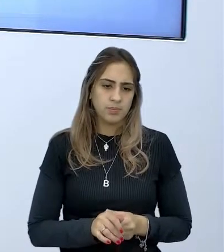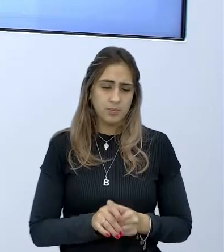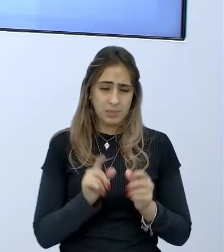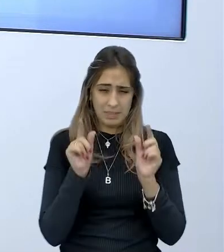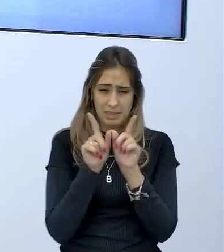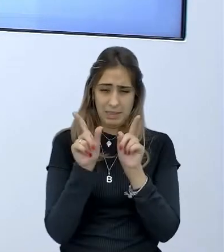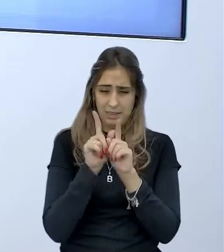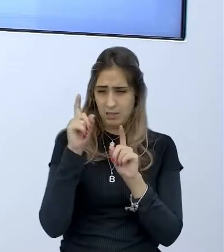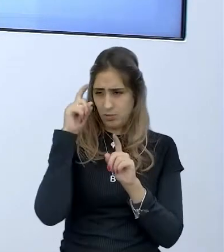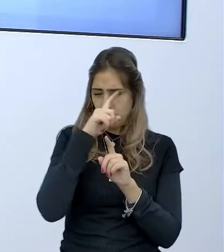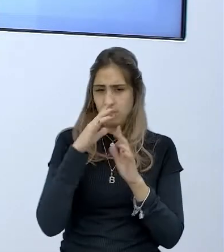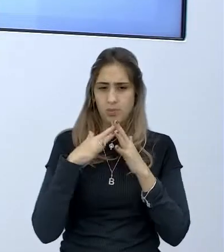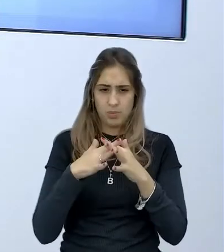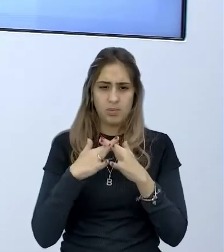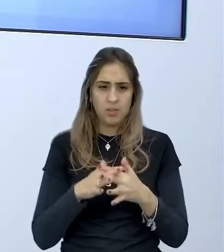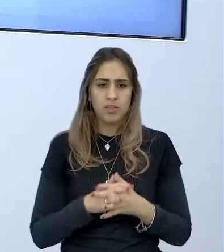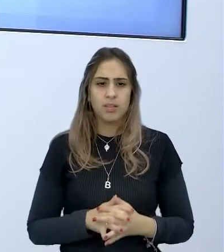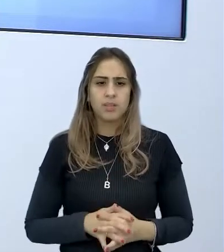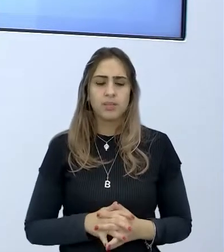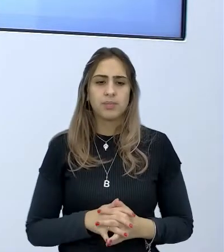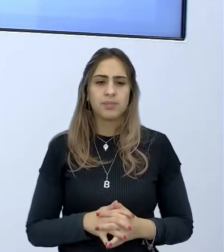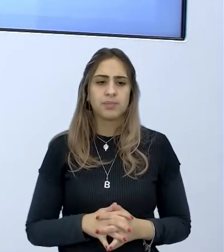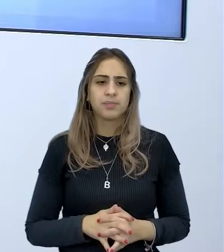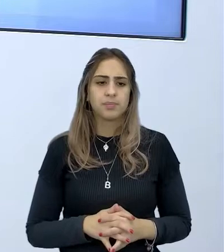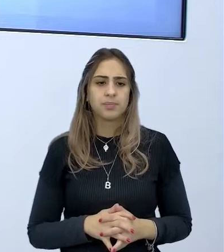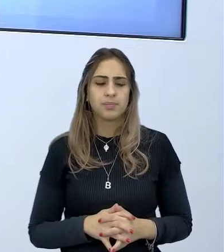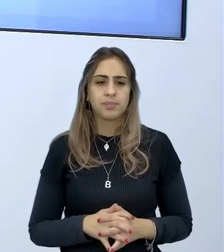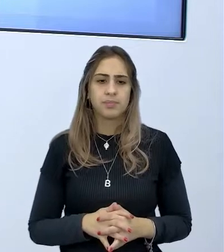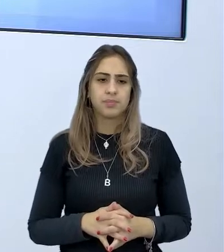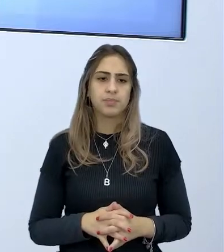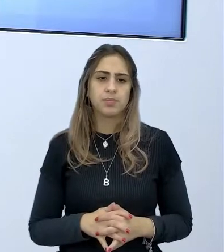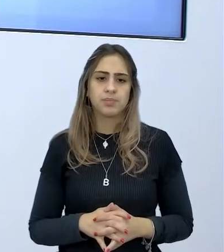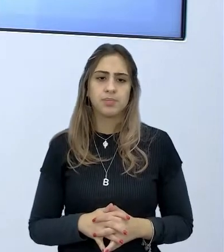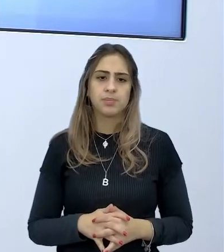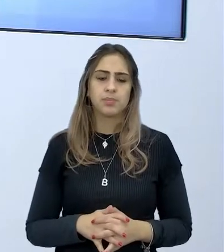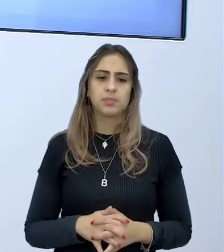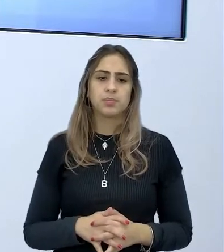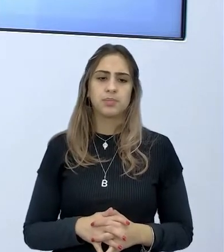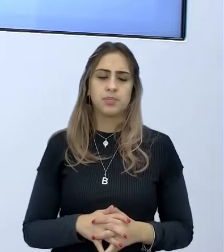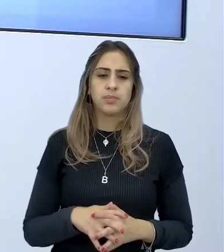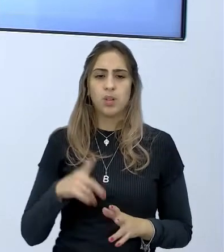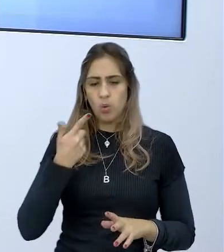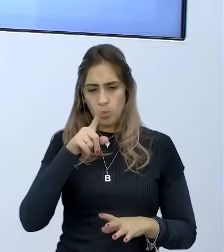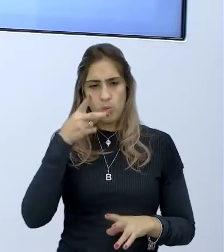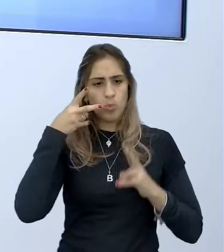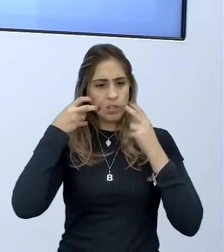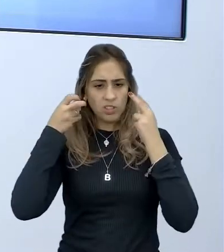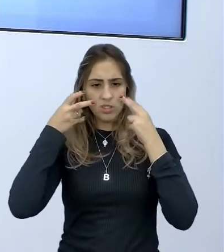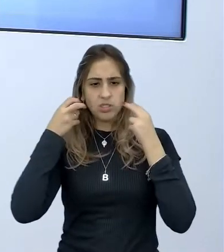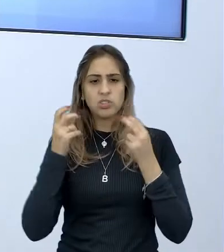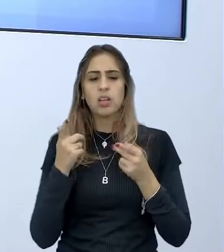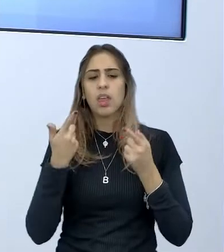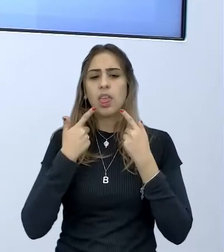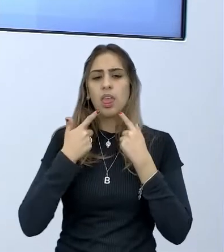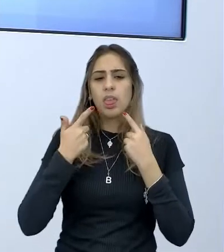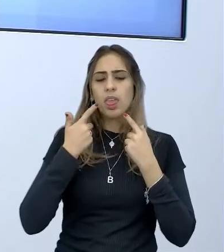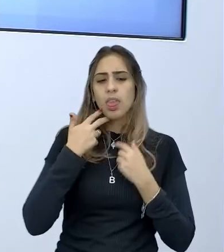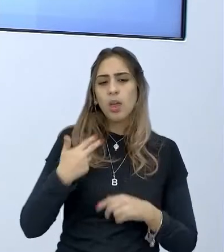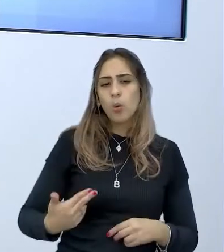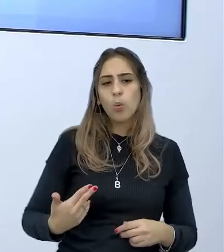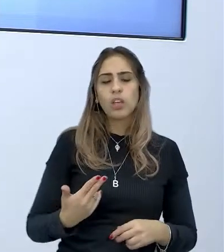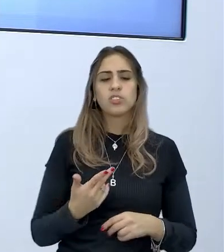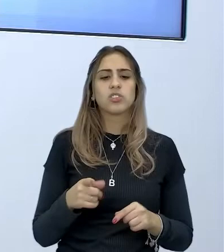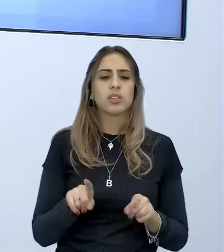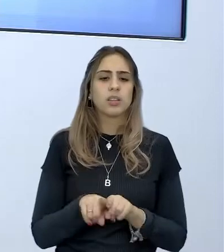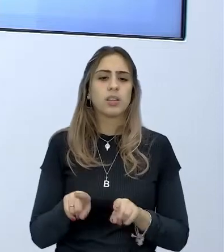tá meio complicada, porque eu também deixei pequeno, né, mas a gente tem aqui outra raiz indígena, linguística, então